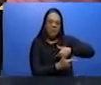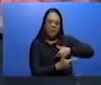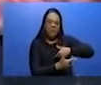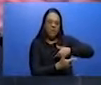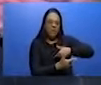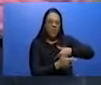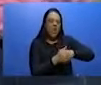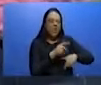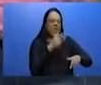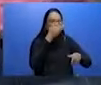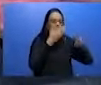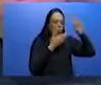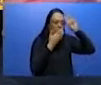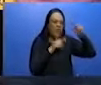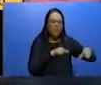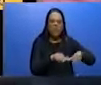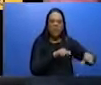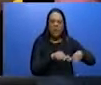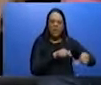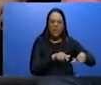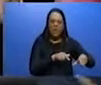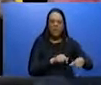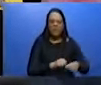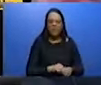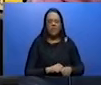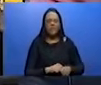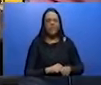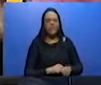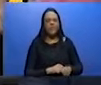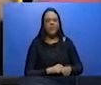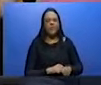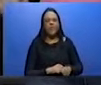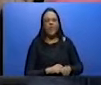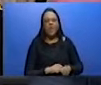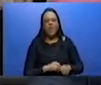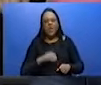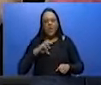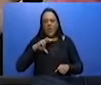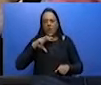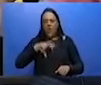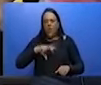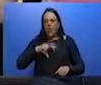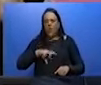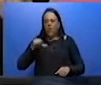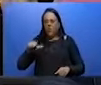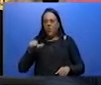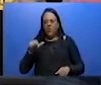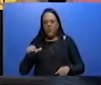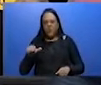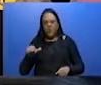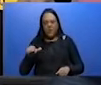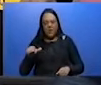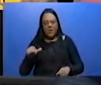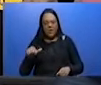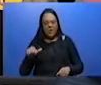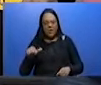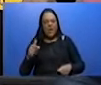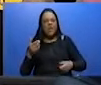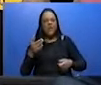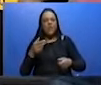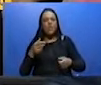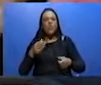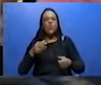de cana-de-açúcar. Era assim que os portugueses conquistavam os índios para trabalhar para eles? Era